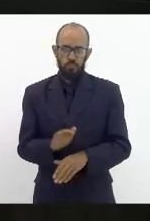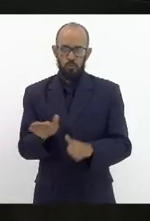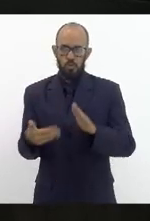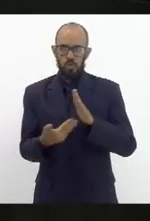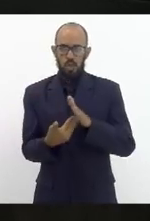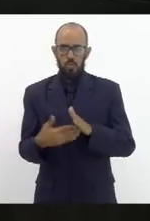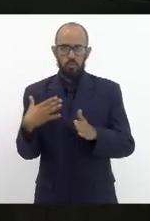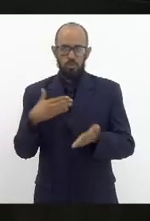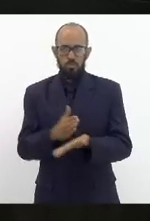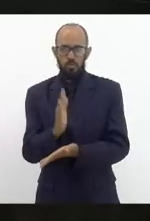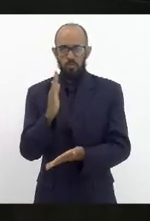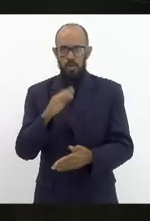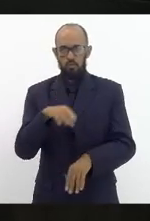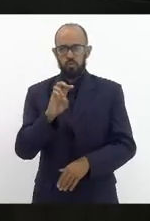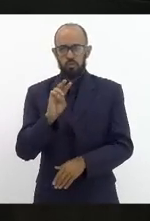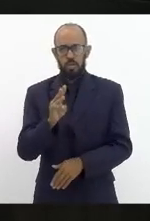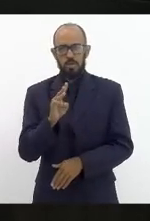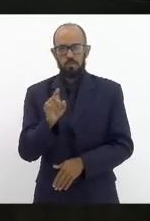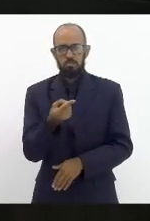prova objetiva,